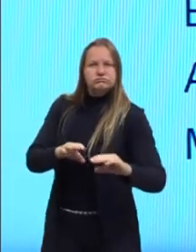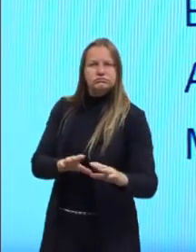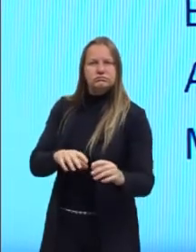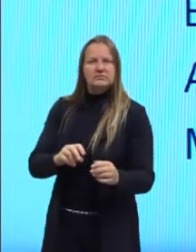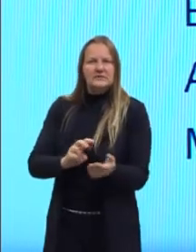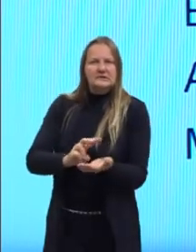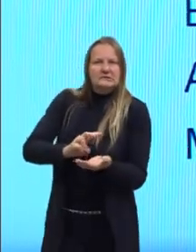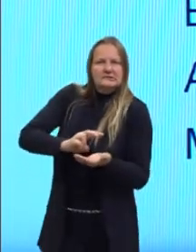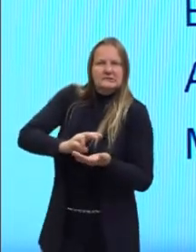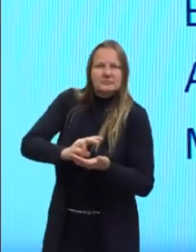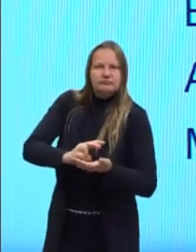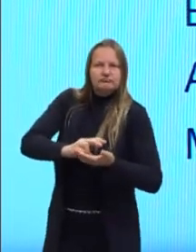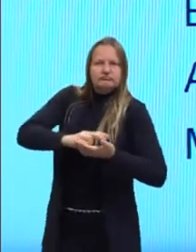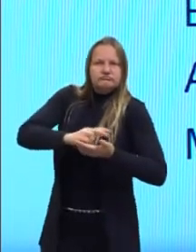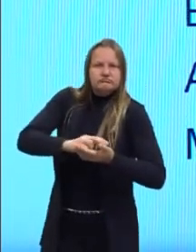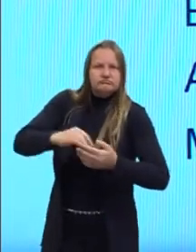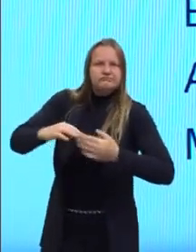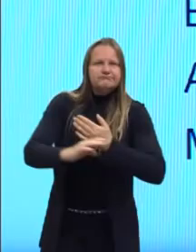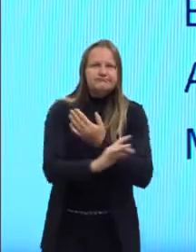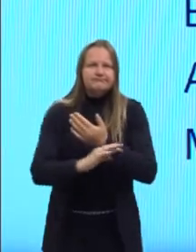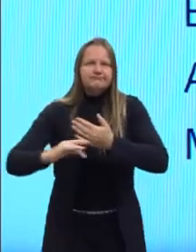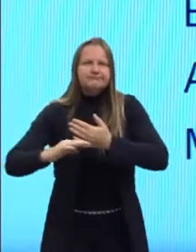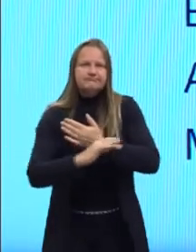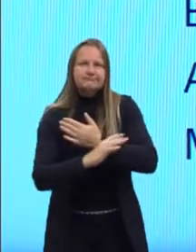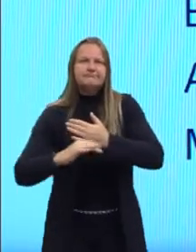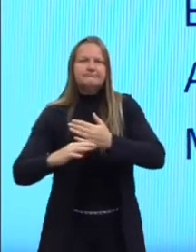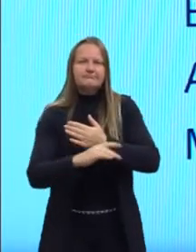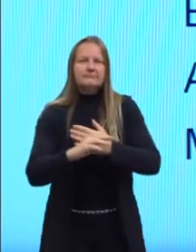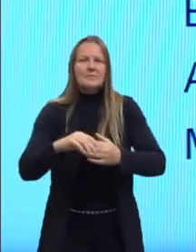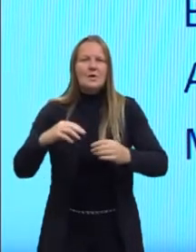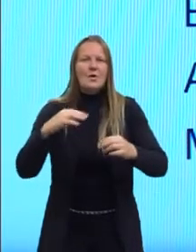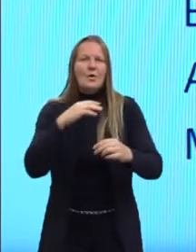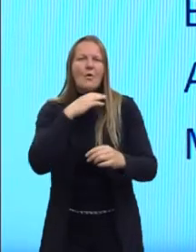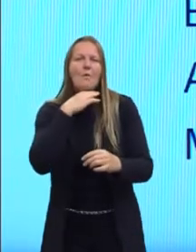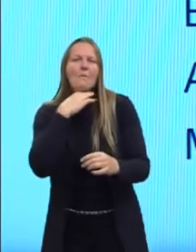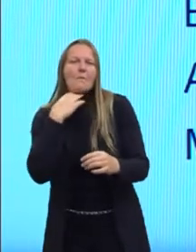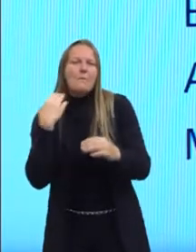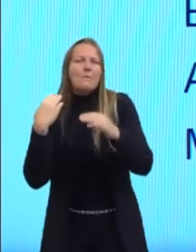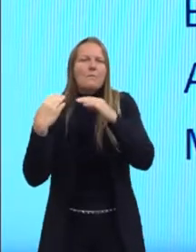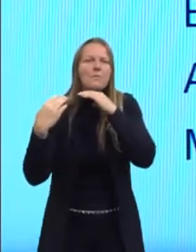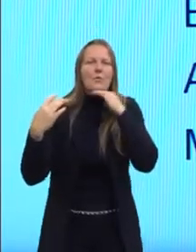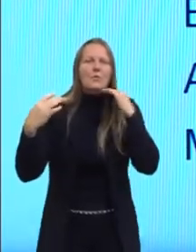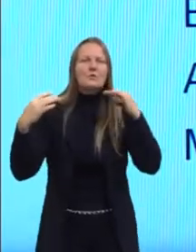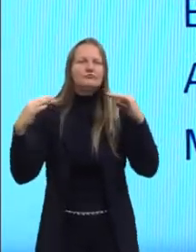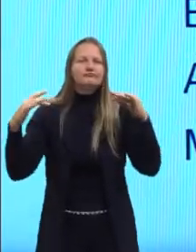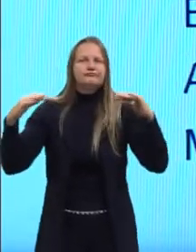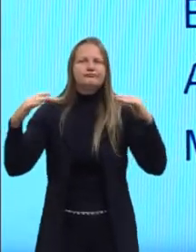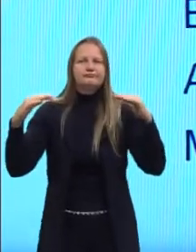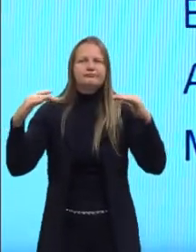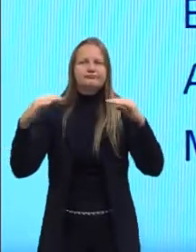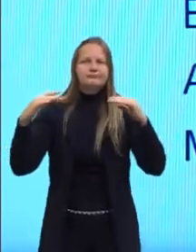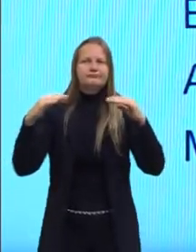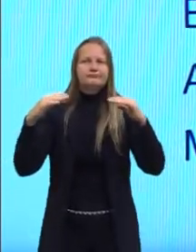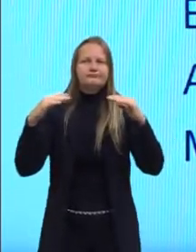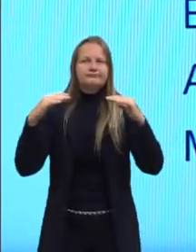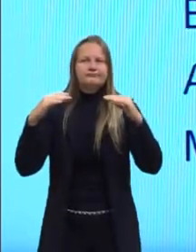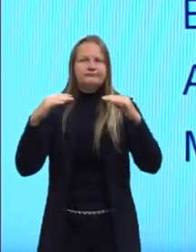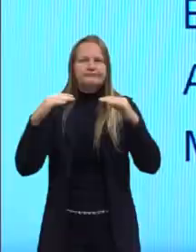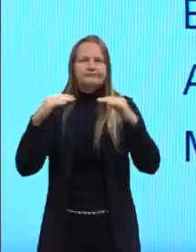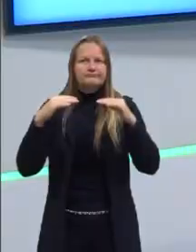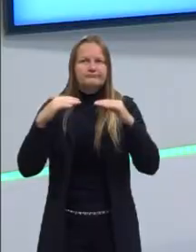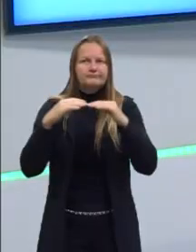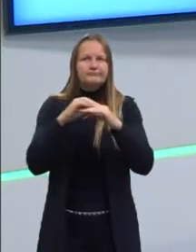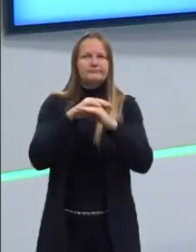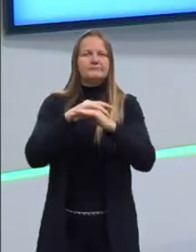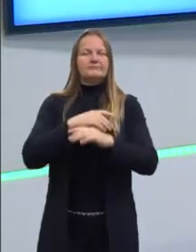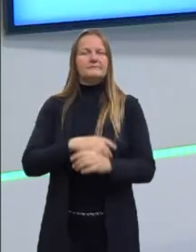agonizou no o passeio público morreu na contramão atrapalhando o tráfego vamos lá